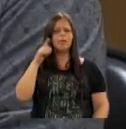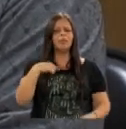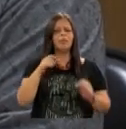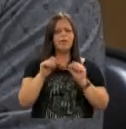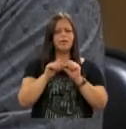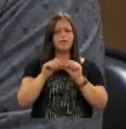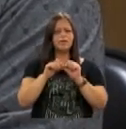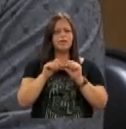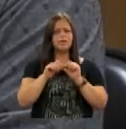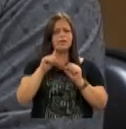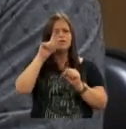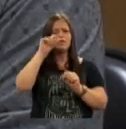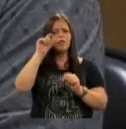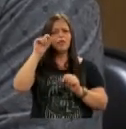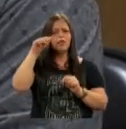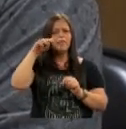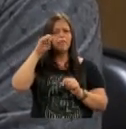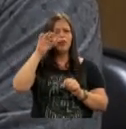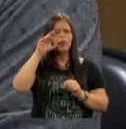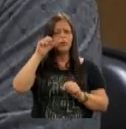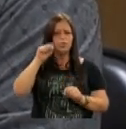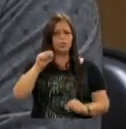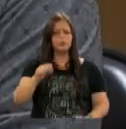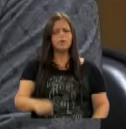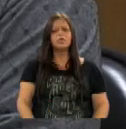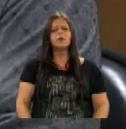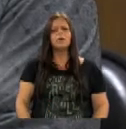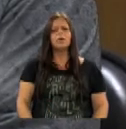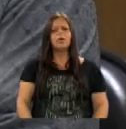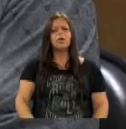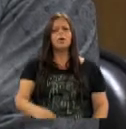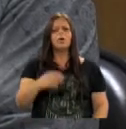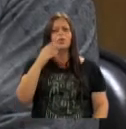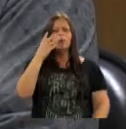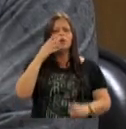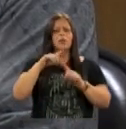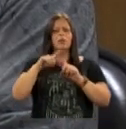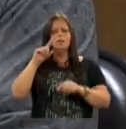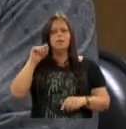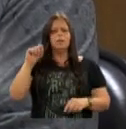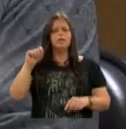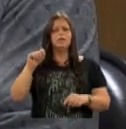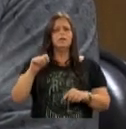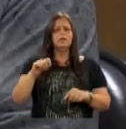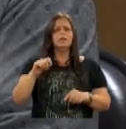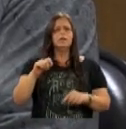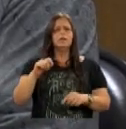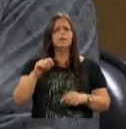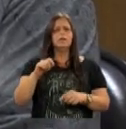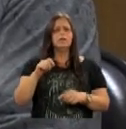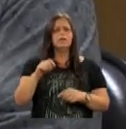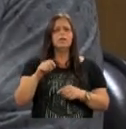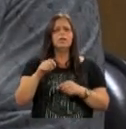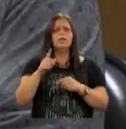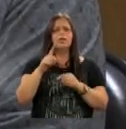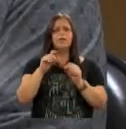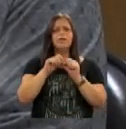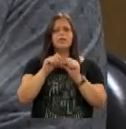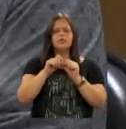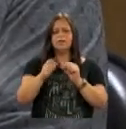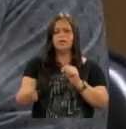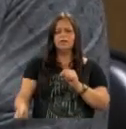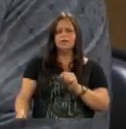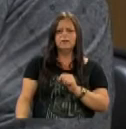fazia sem método fácil 4 por 100 e jogava handebol eu fui